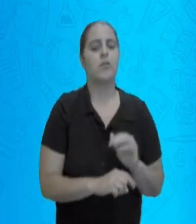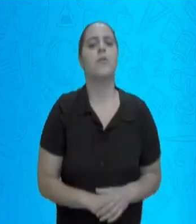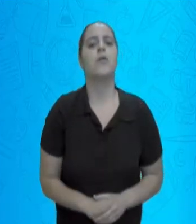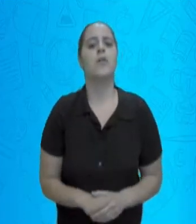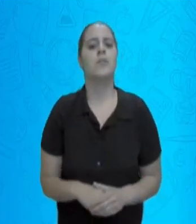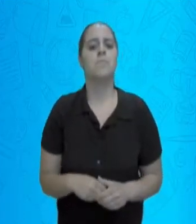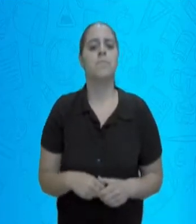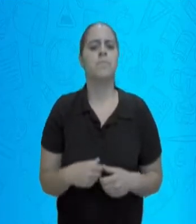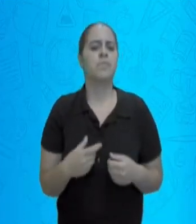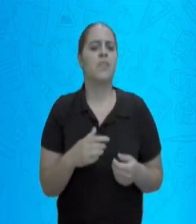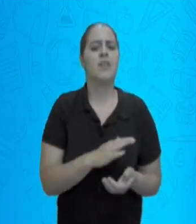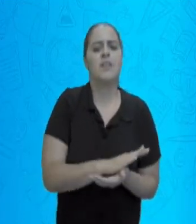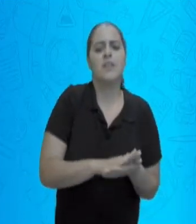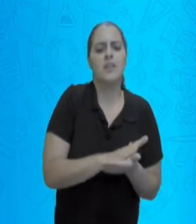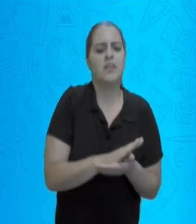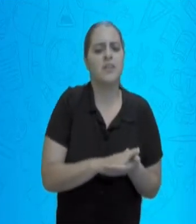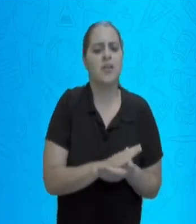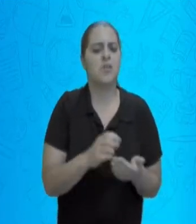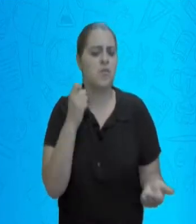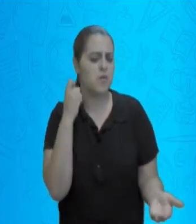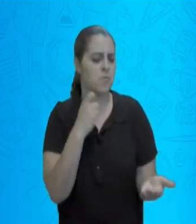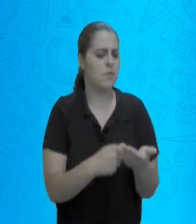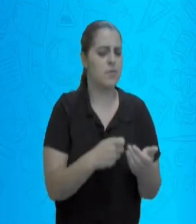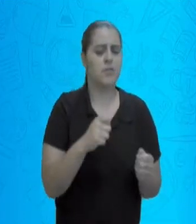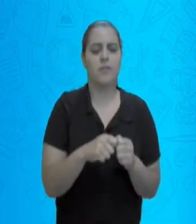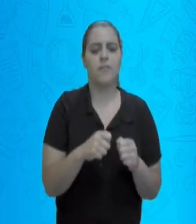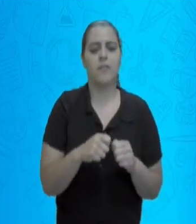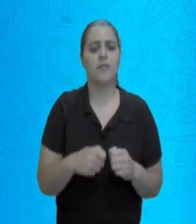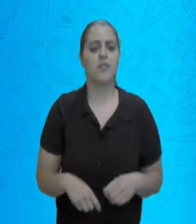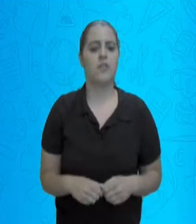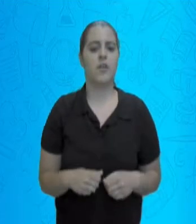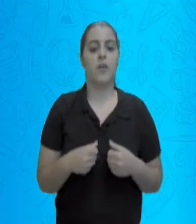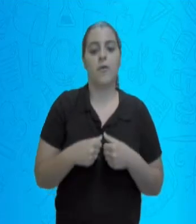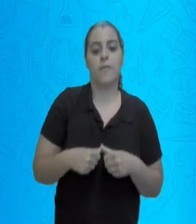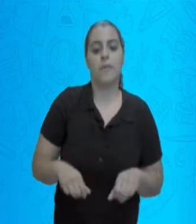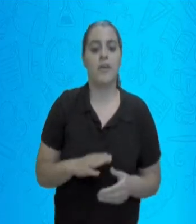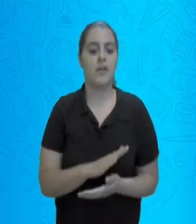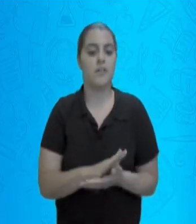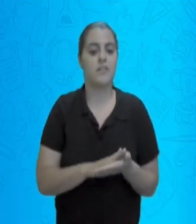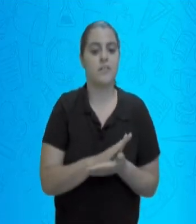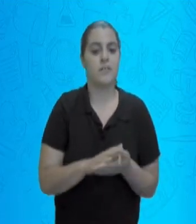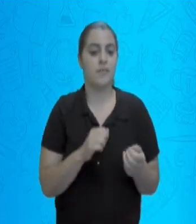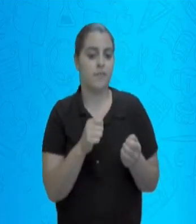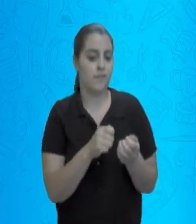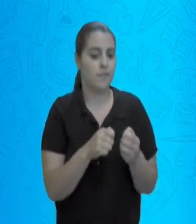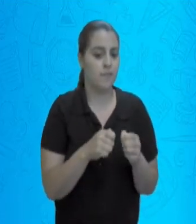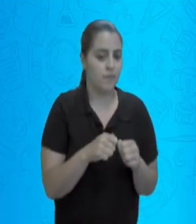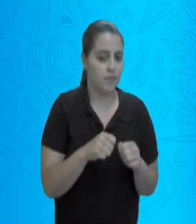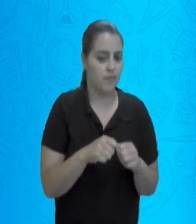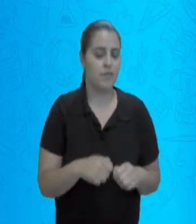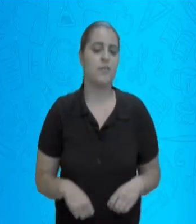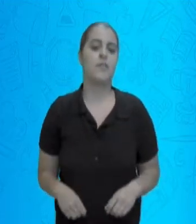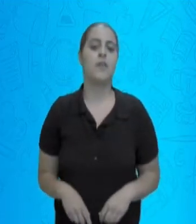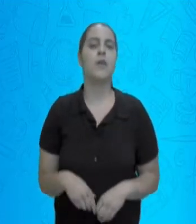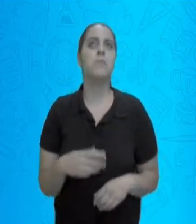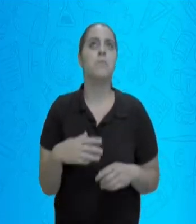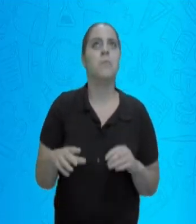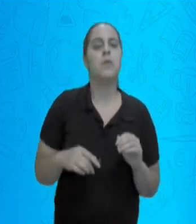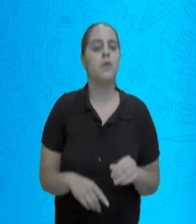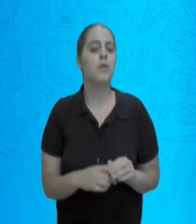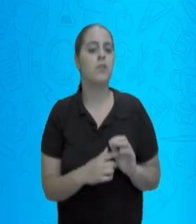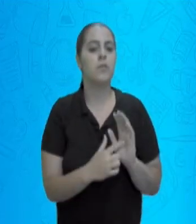a fazer ou deixar de fazer algo a não ser em virtude da lei.